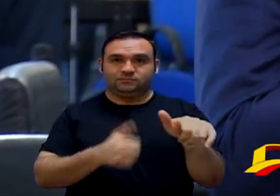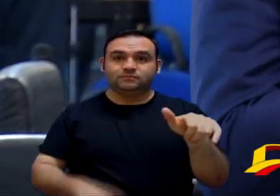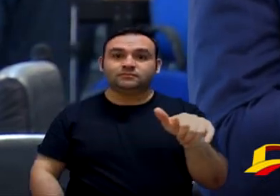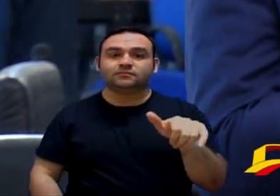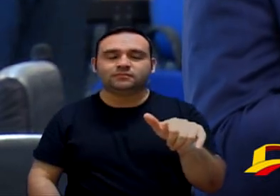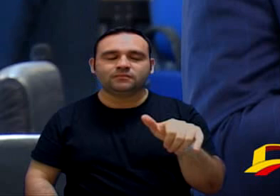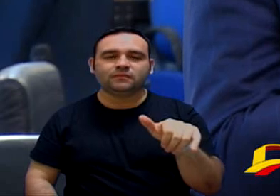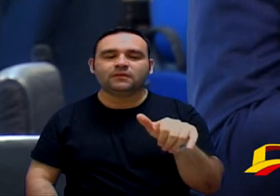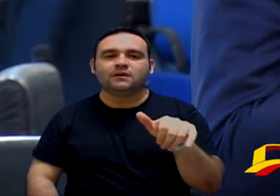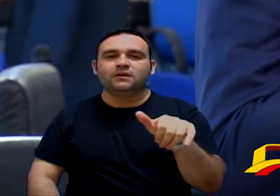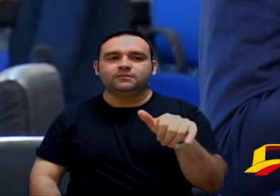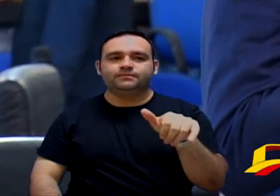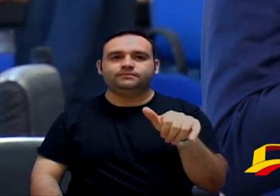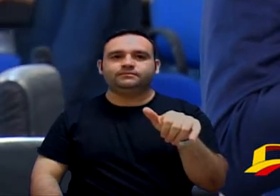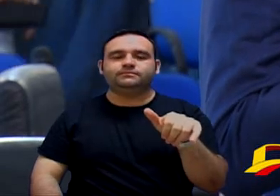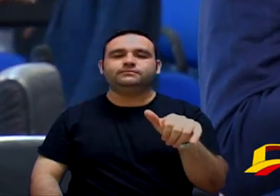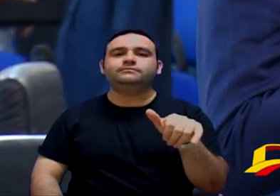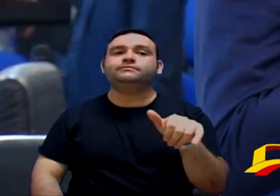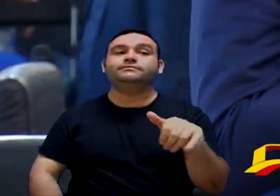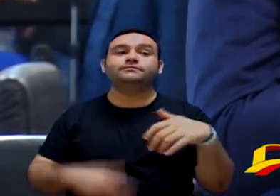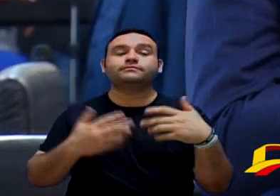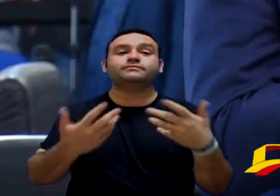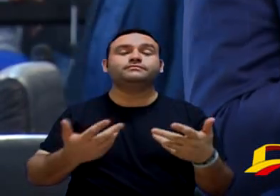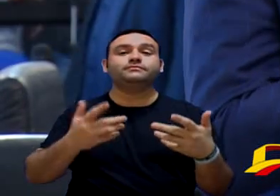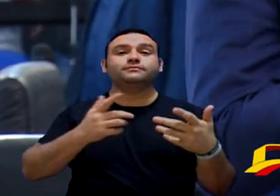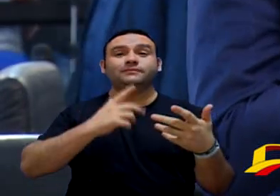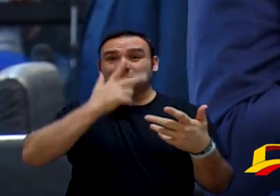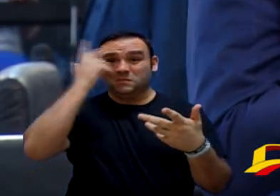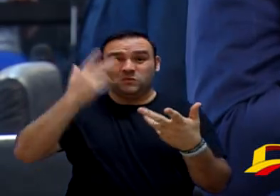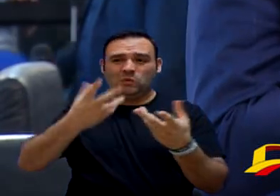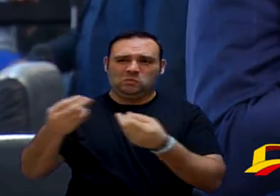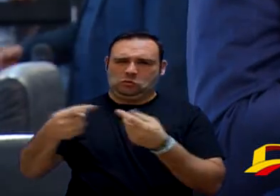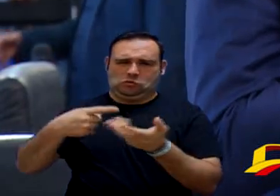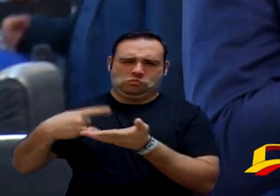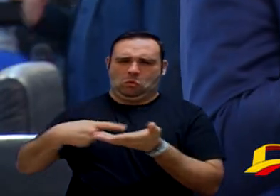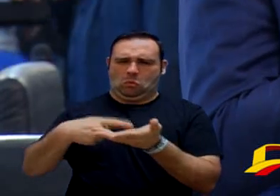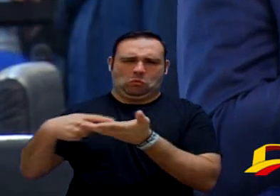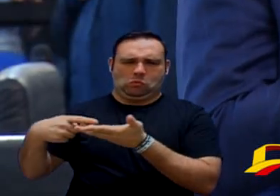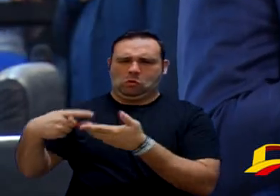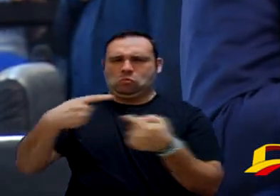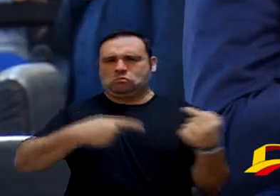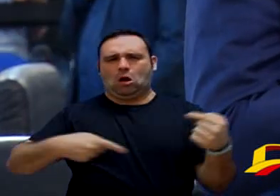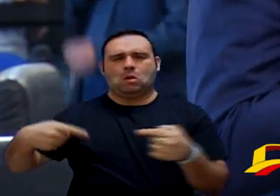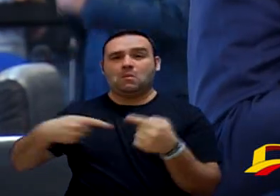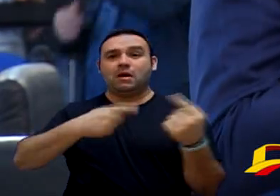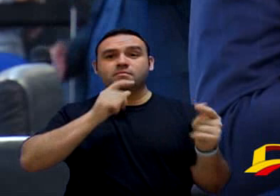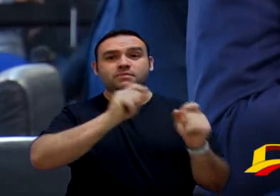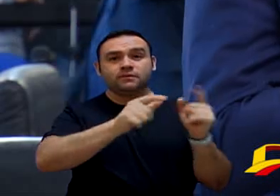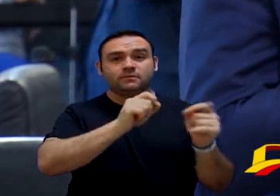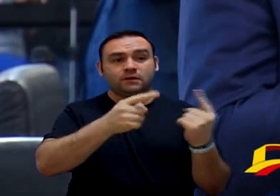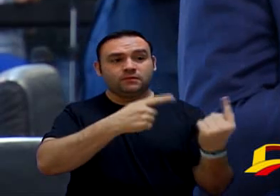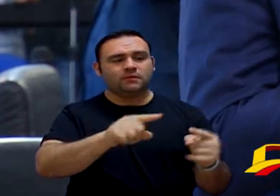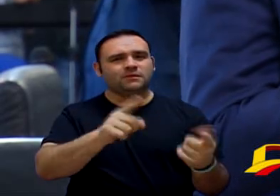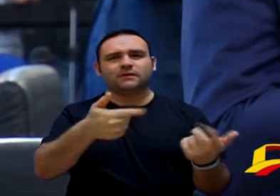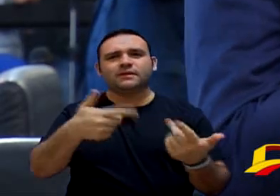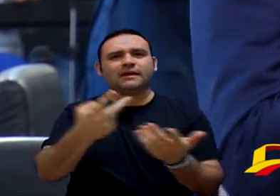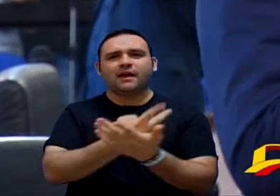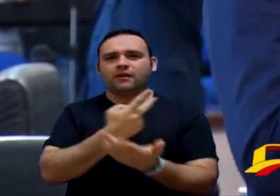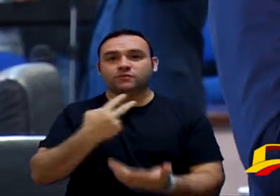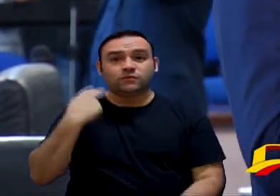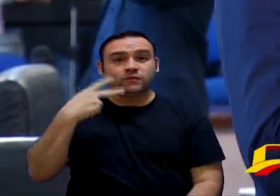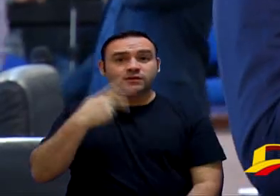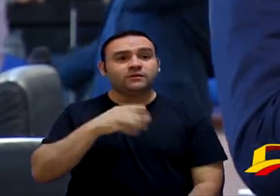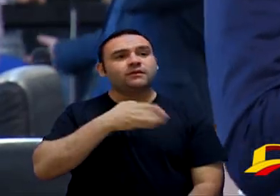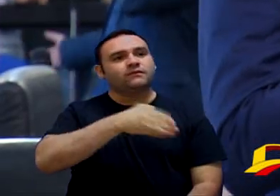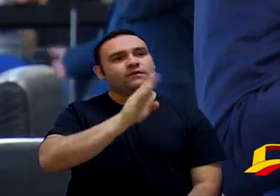do alto Barcelona ali e teve um monte e começou a falar do vereador fala isso é deselegante o